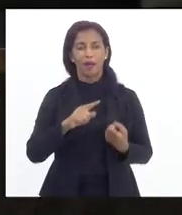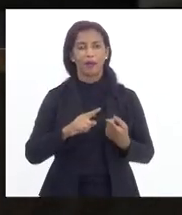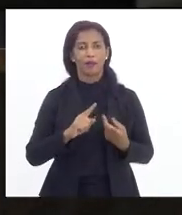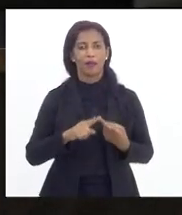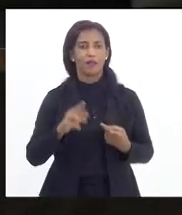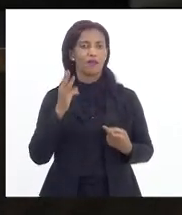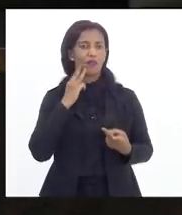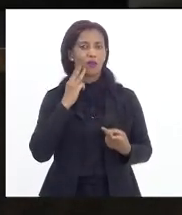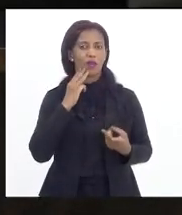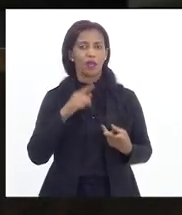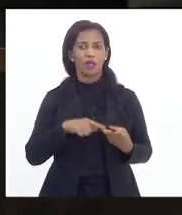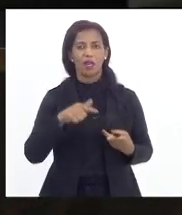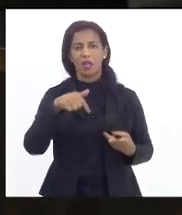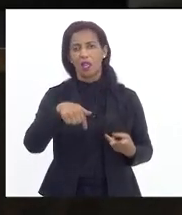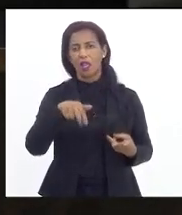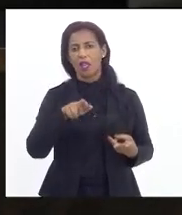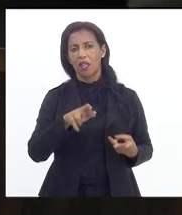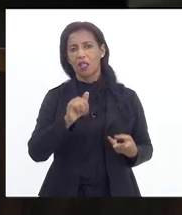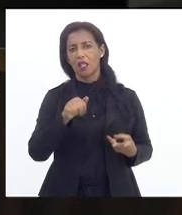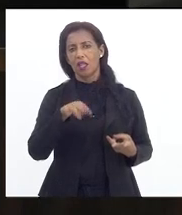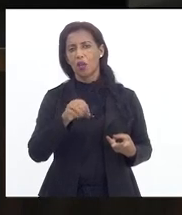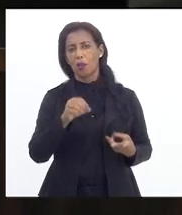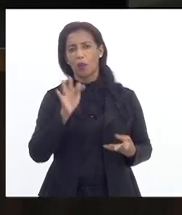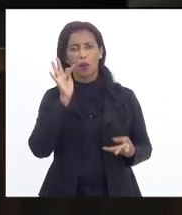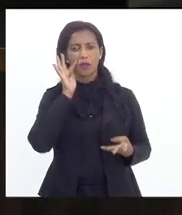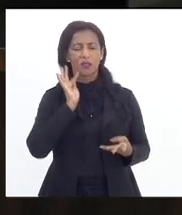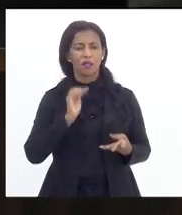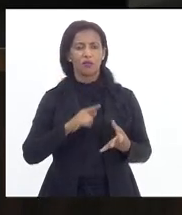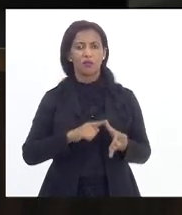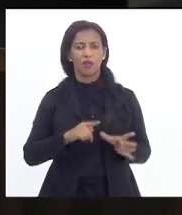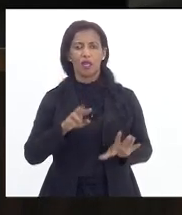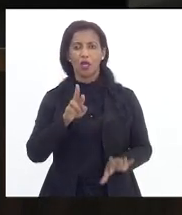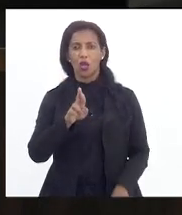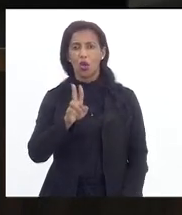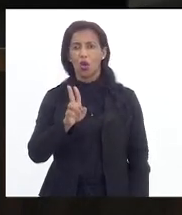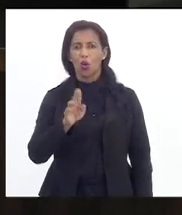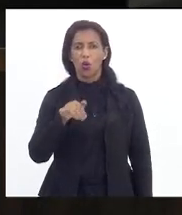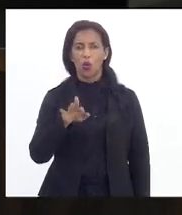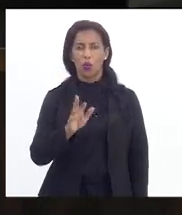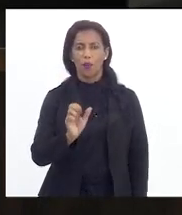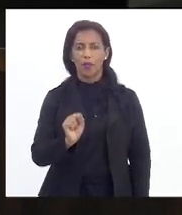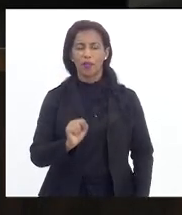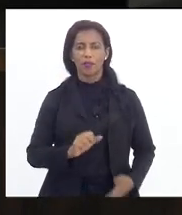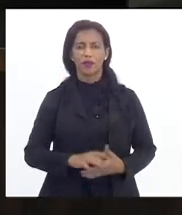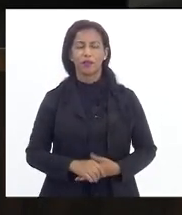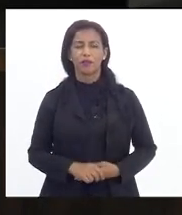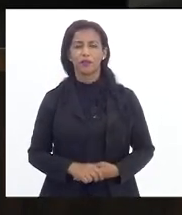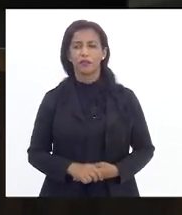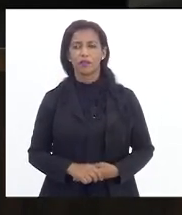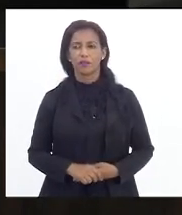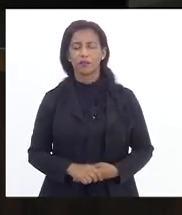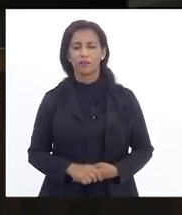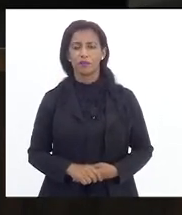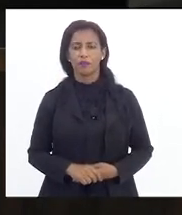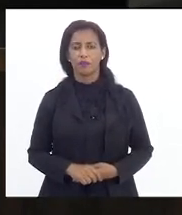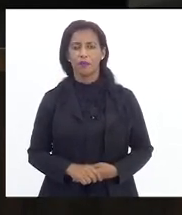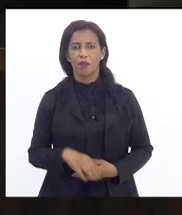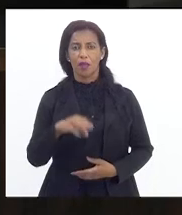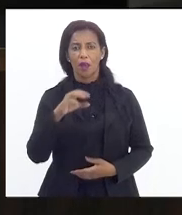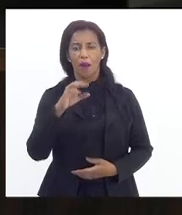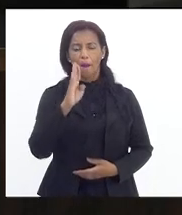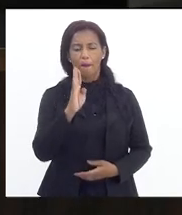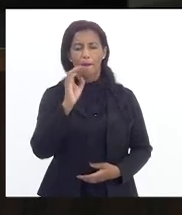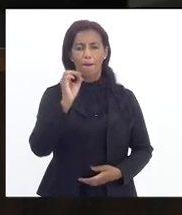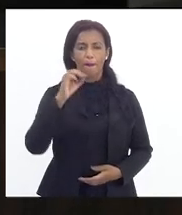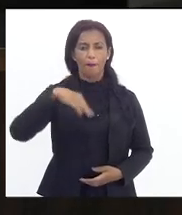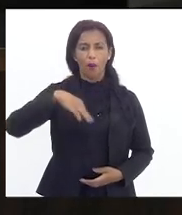waldeck noblock Deputado Serafim Deputado Rubens serafini bom